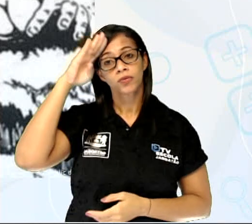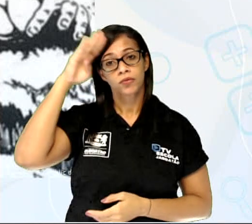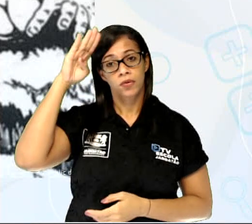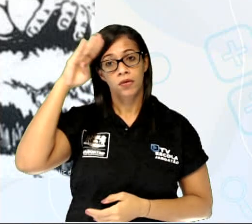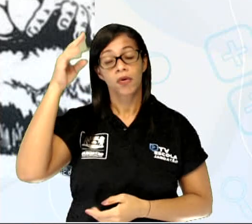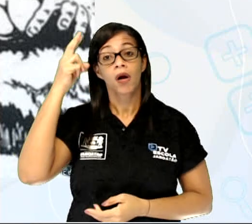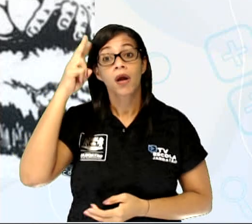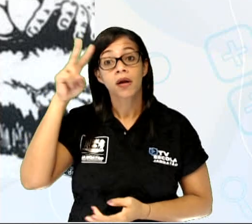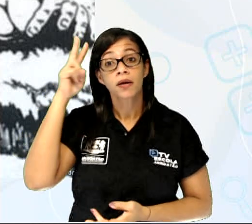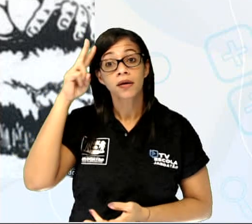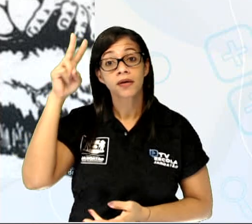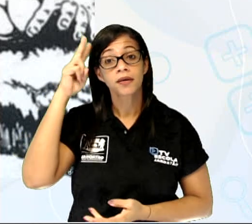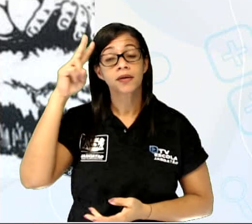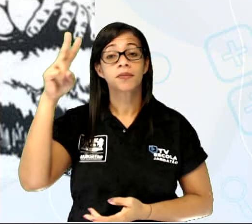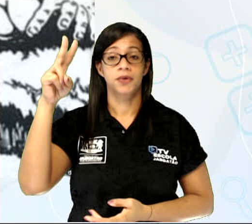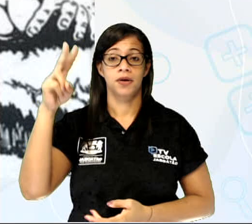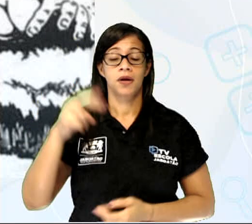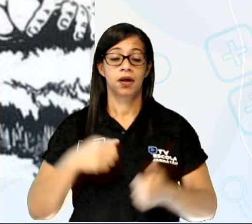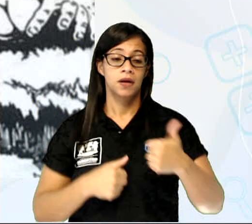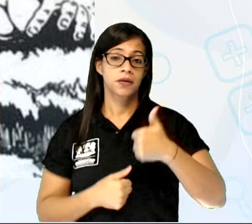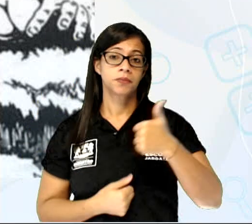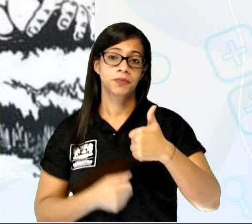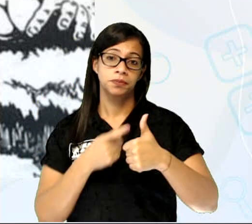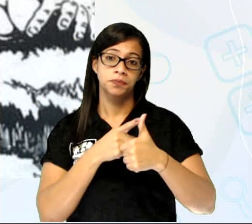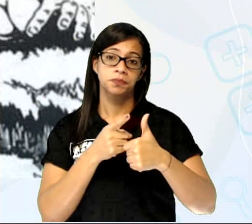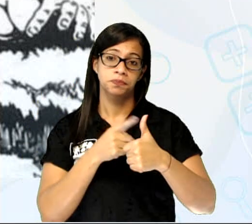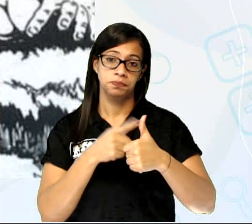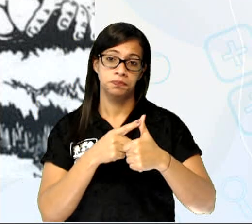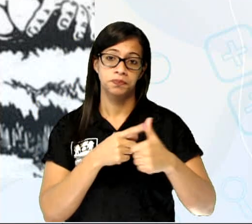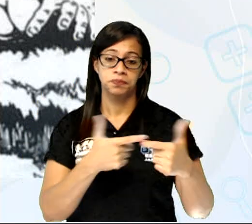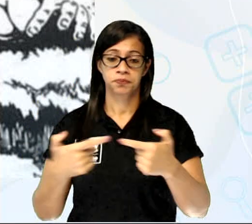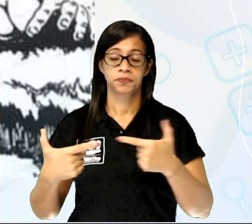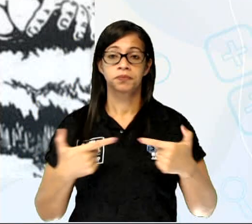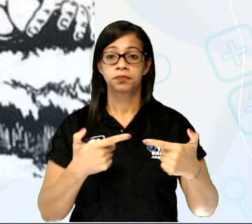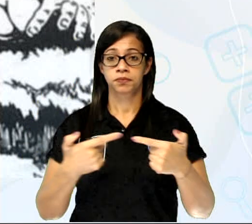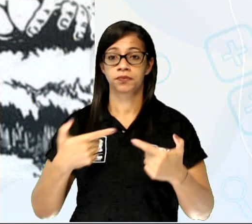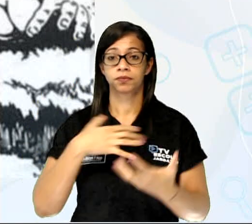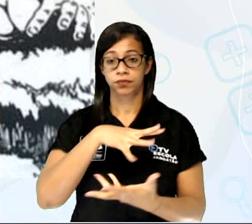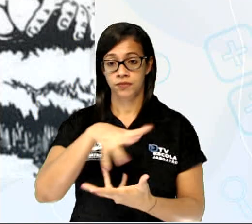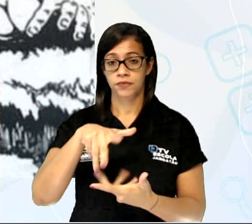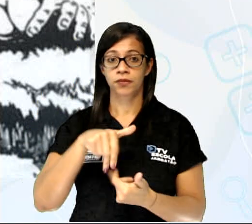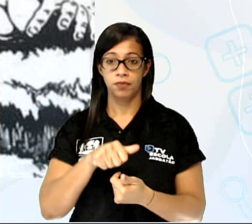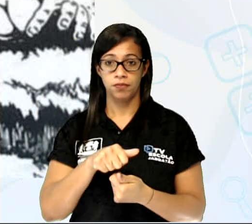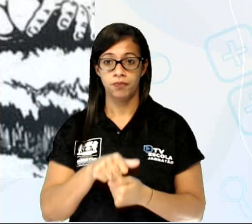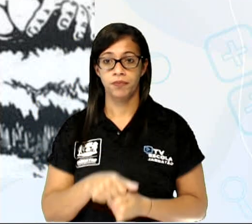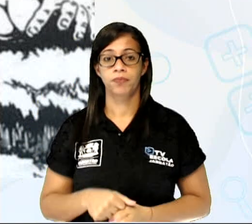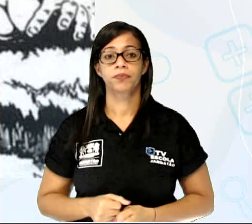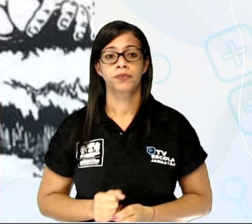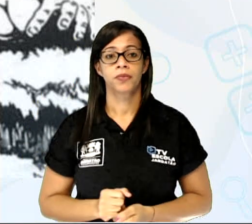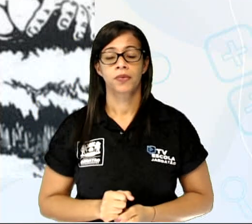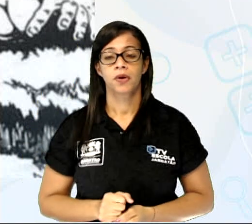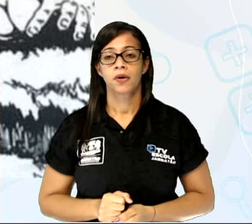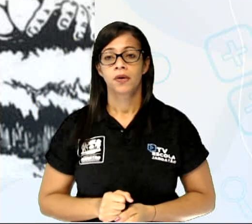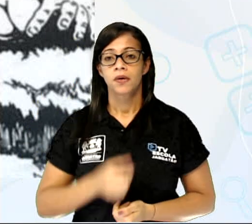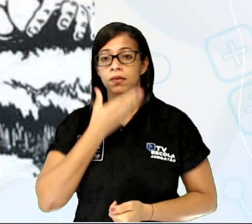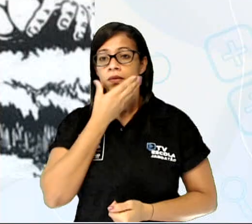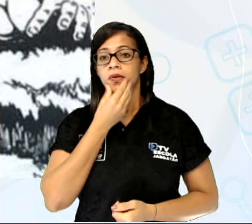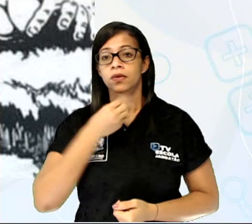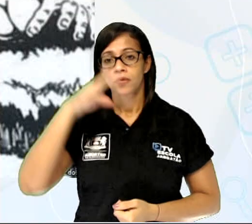Mundial, e esse soldado está sendo apunhalado por uma mulher judia. Com isso daqui, a mensagem era